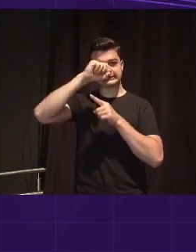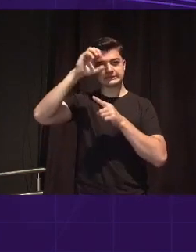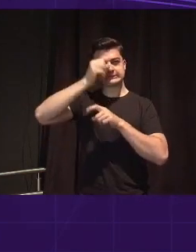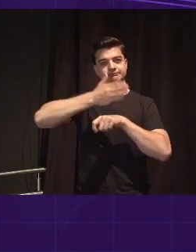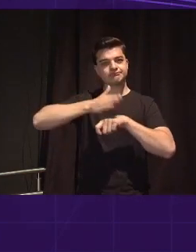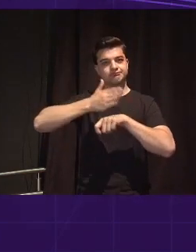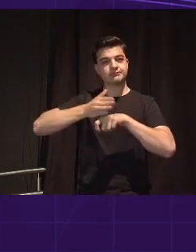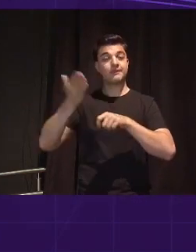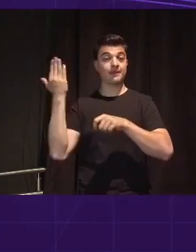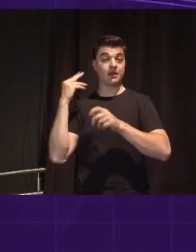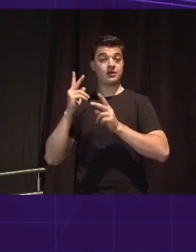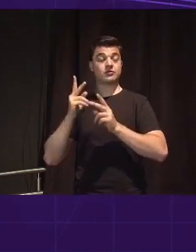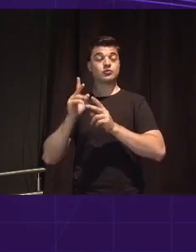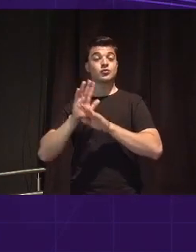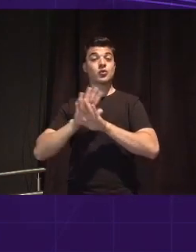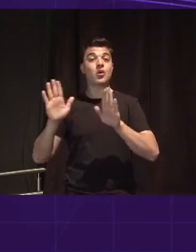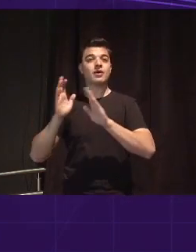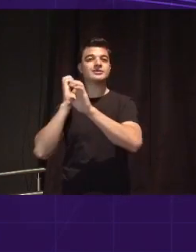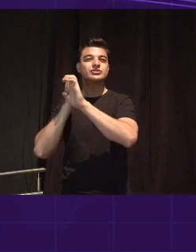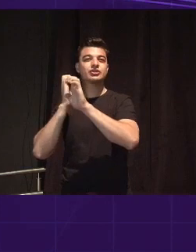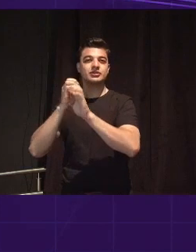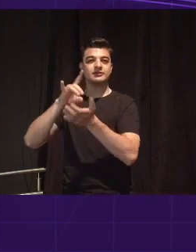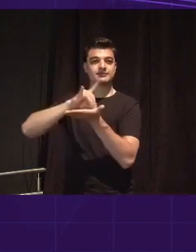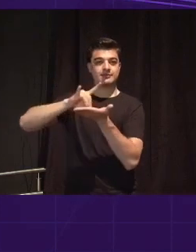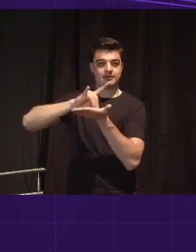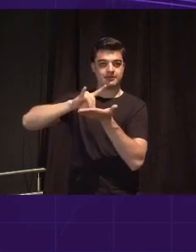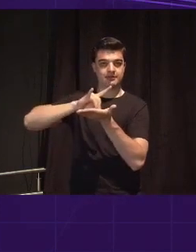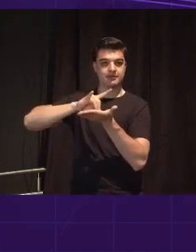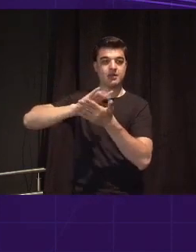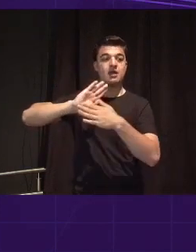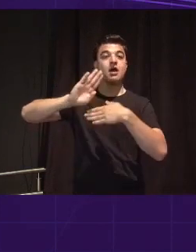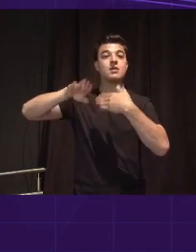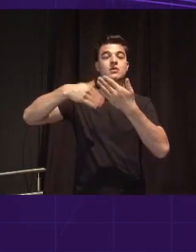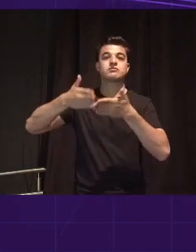gente abriu um pouquinho o escopo, né? Então, a gente